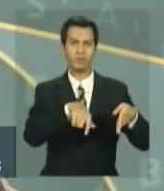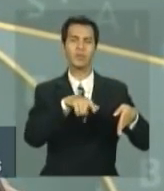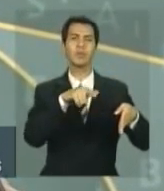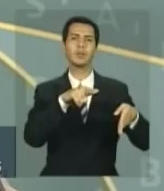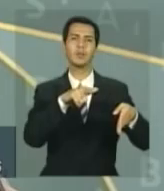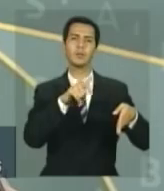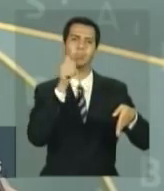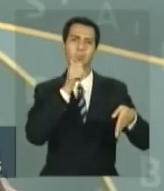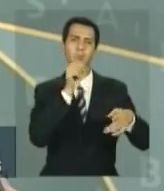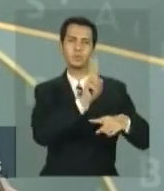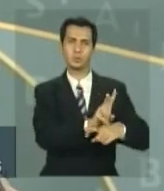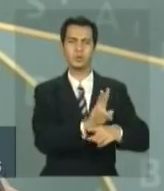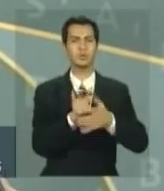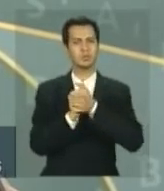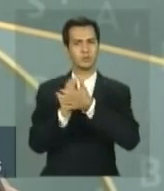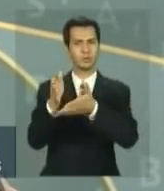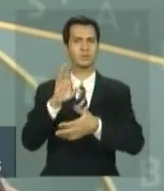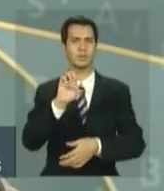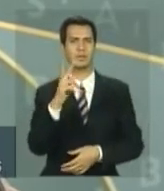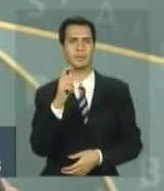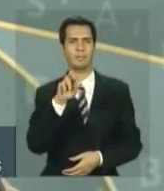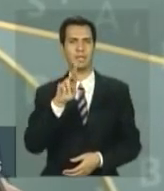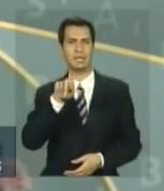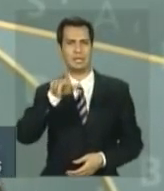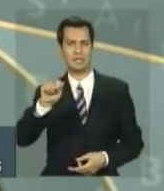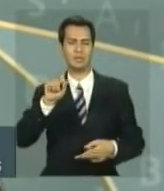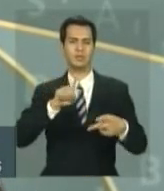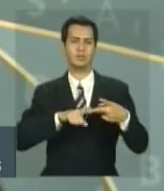Emília, a Nilceia, a Irene.